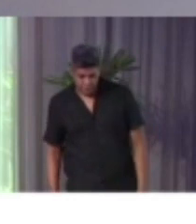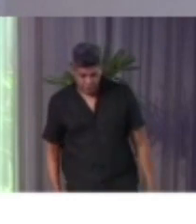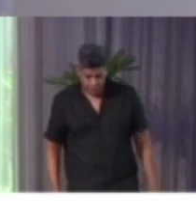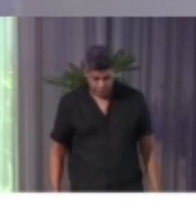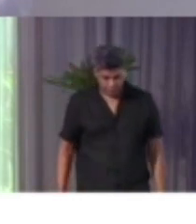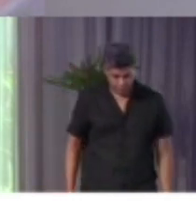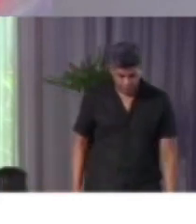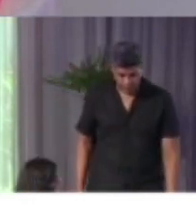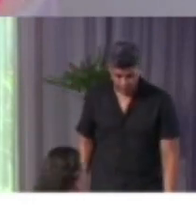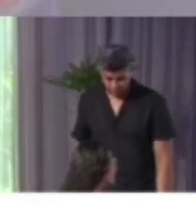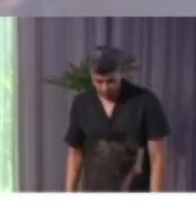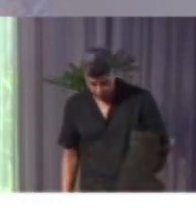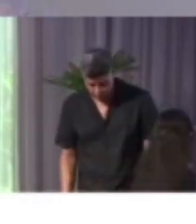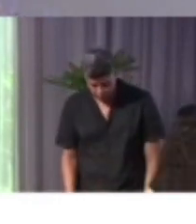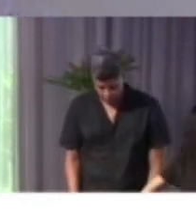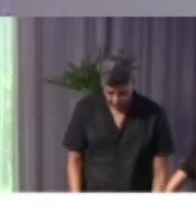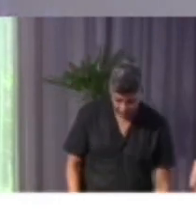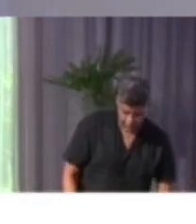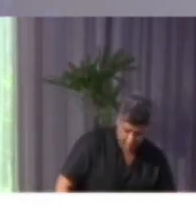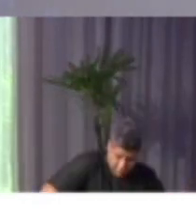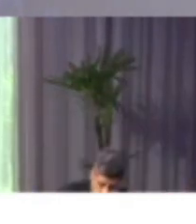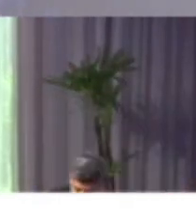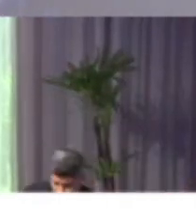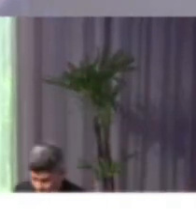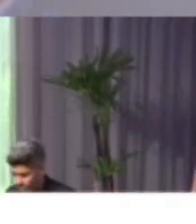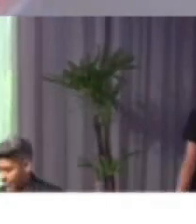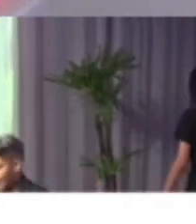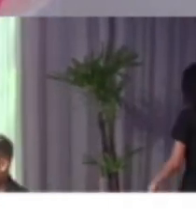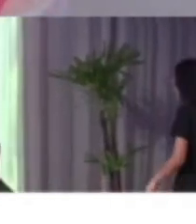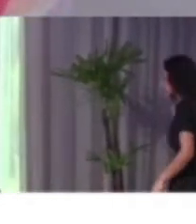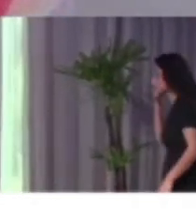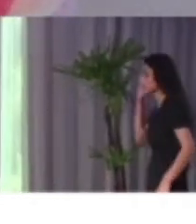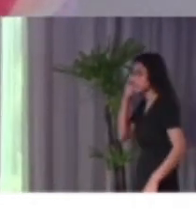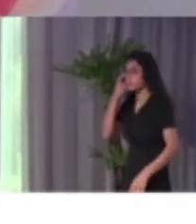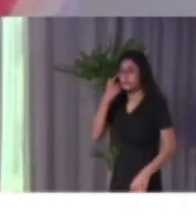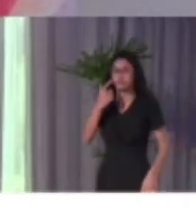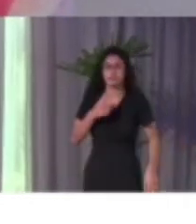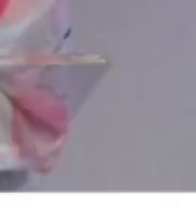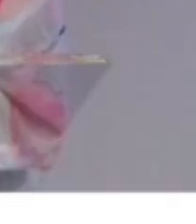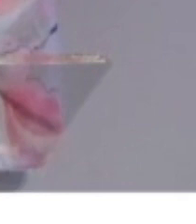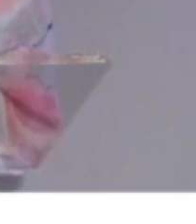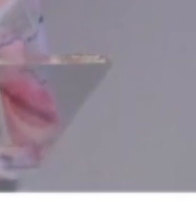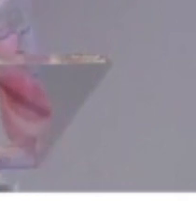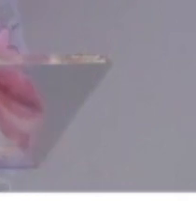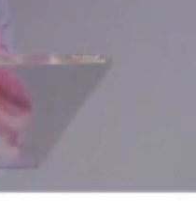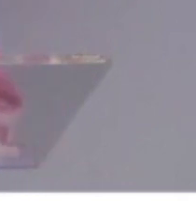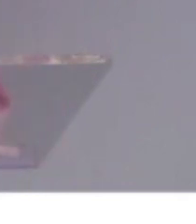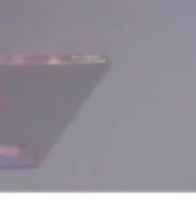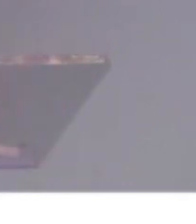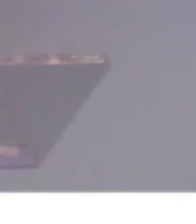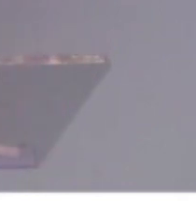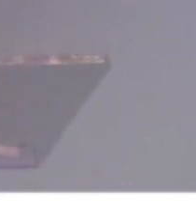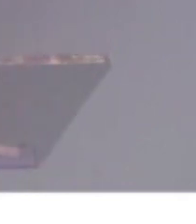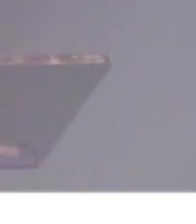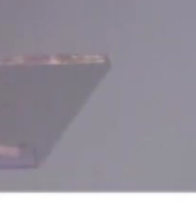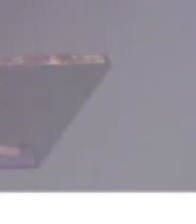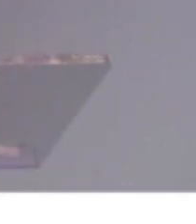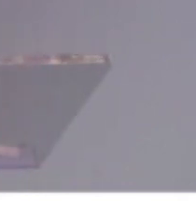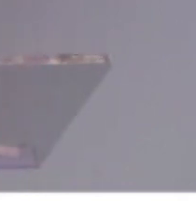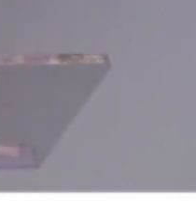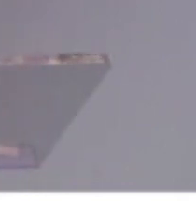importantes para a legitimidade das ATS, né? Então, As consultas públicas, por sua vez,